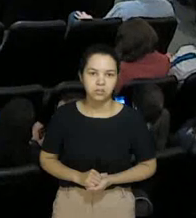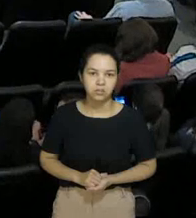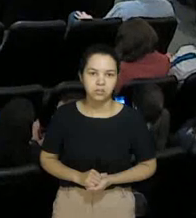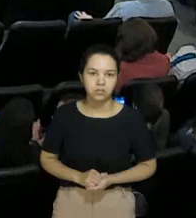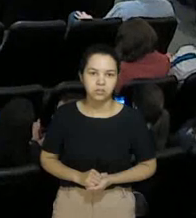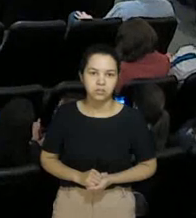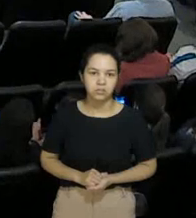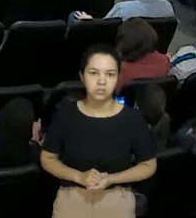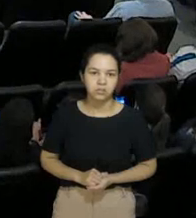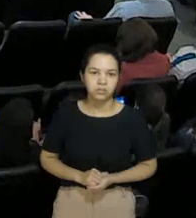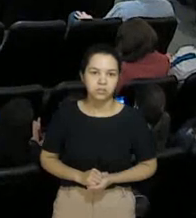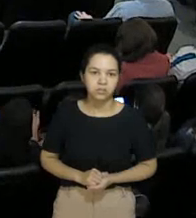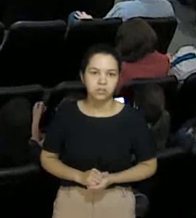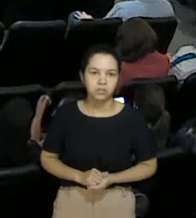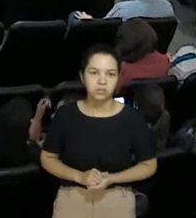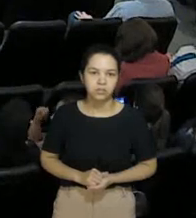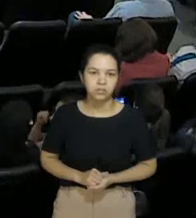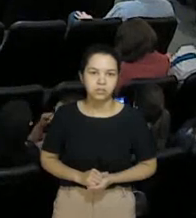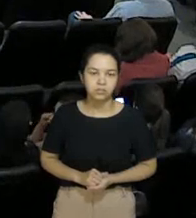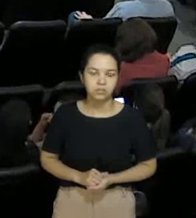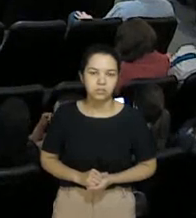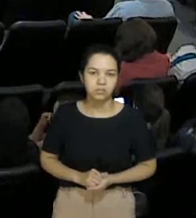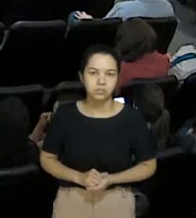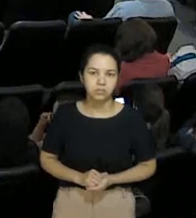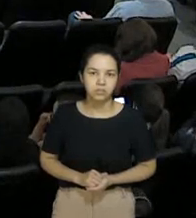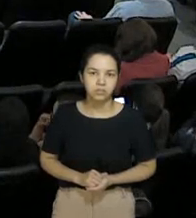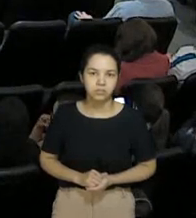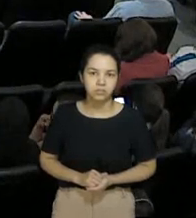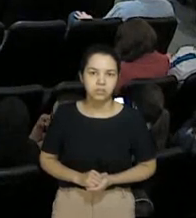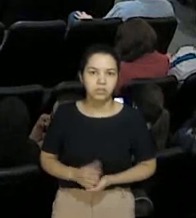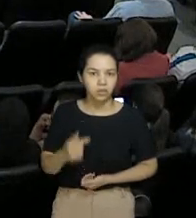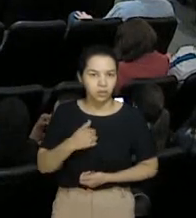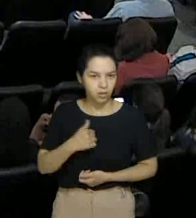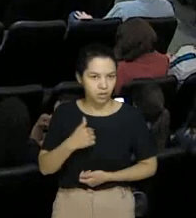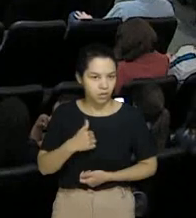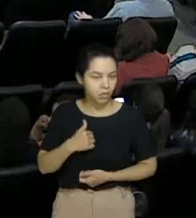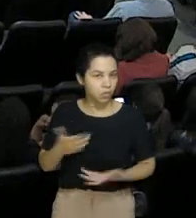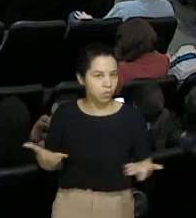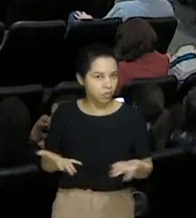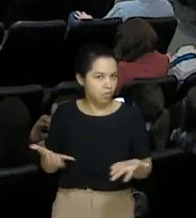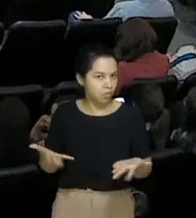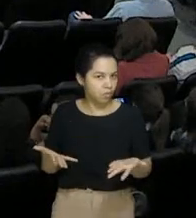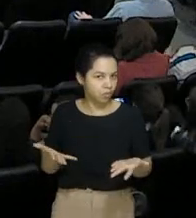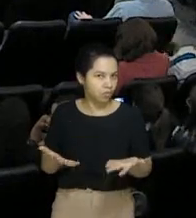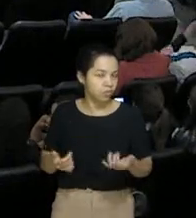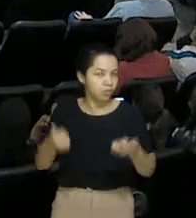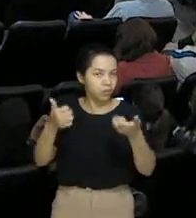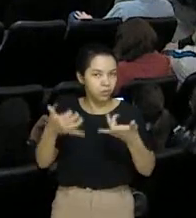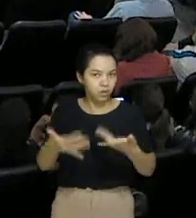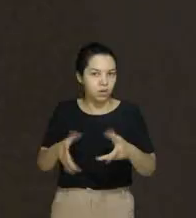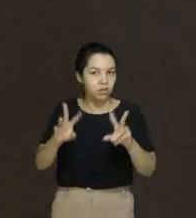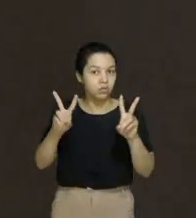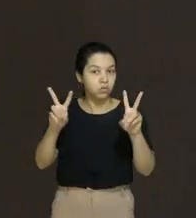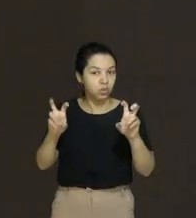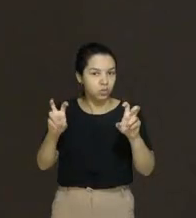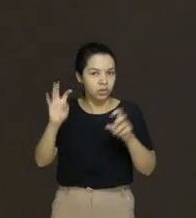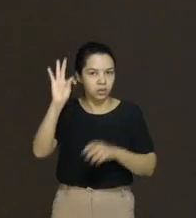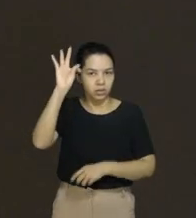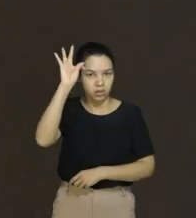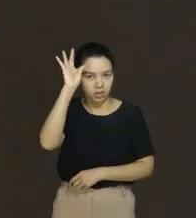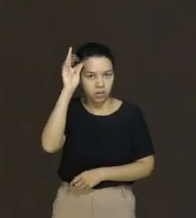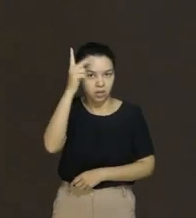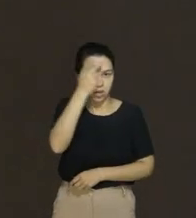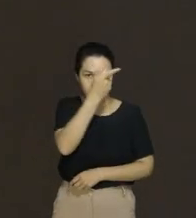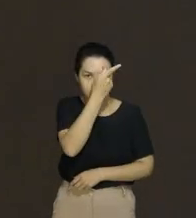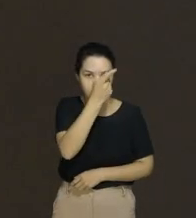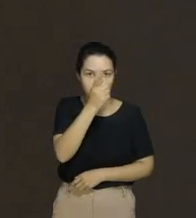Já estou aposentada, né? Eu vou falar sobre TDAH e dislexia. Dislexia eu não vou